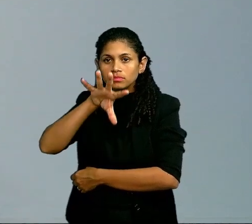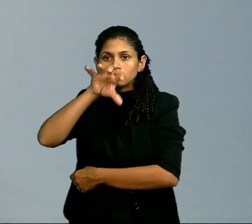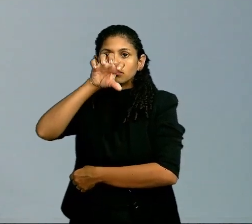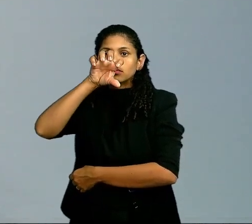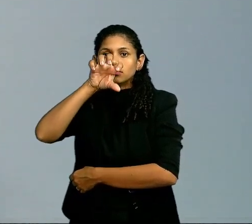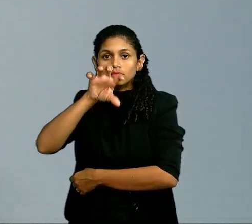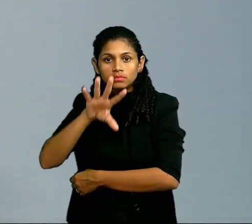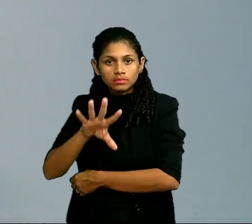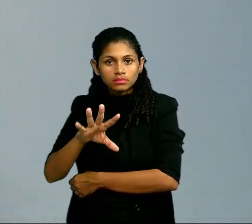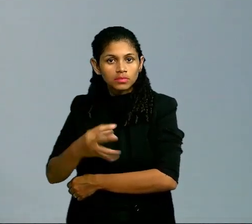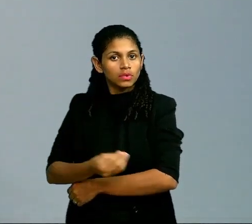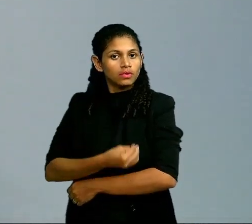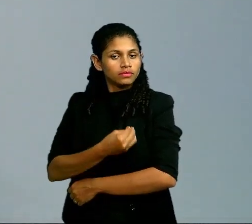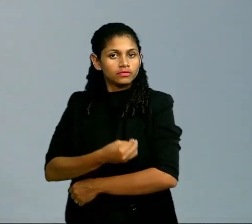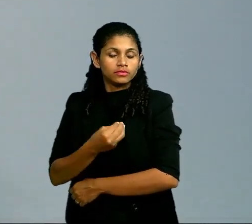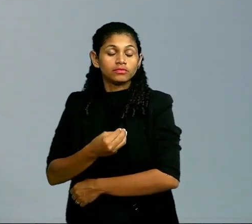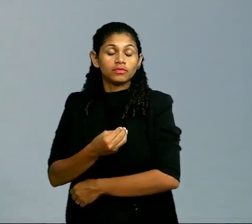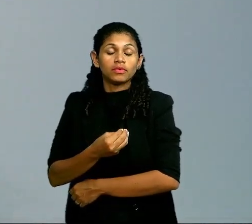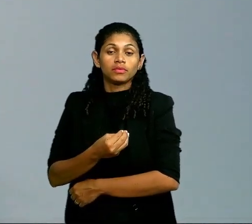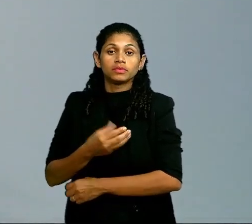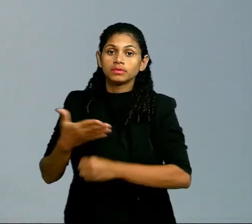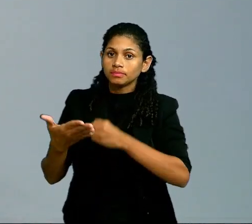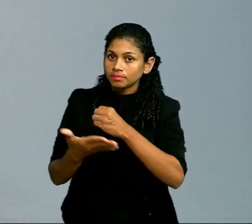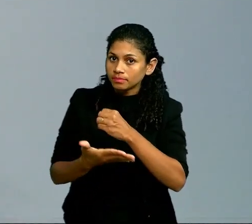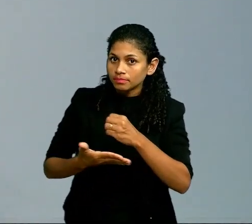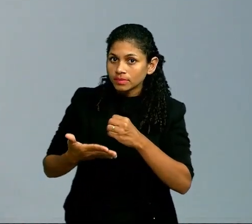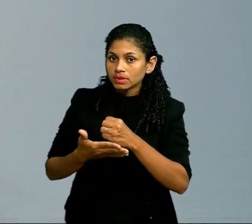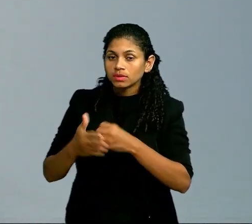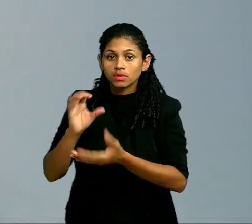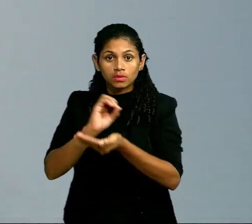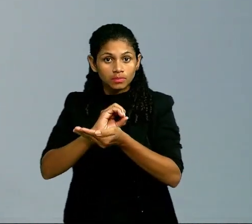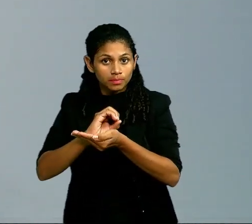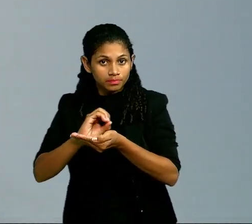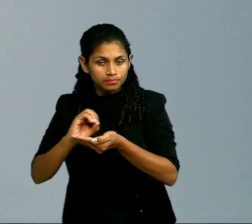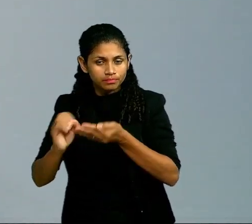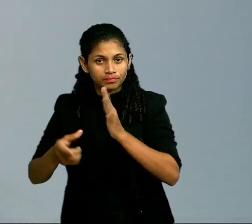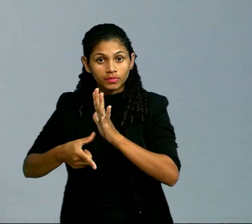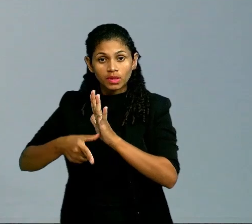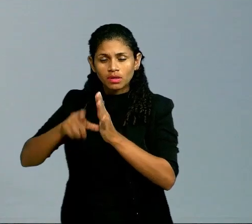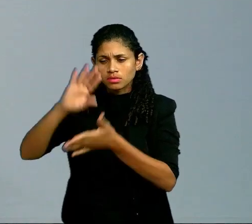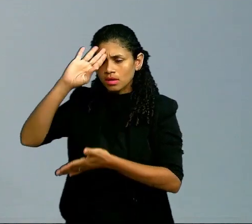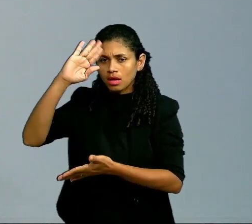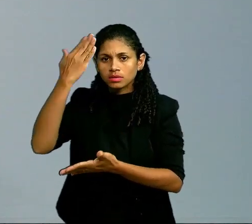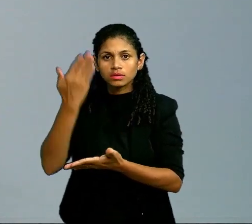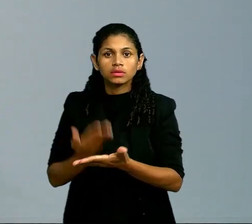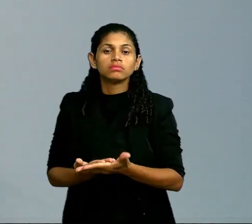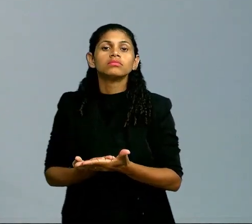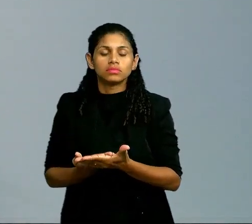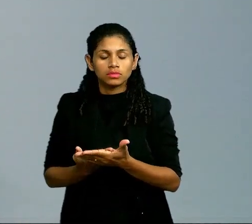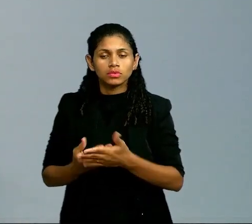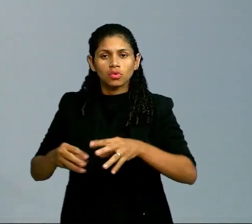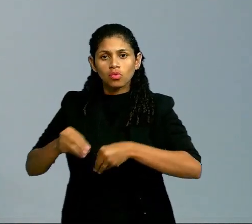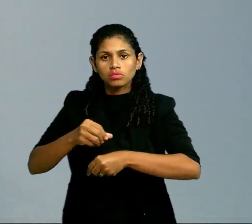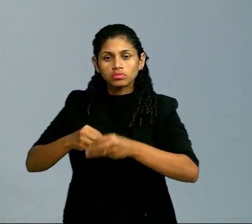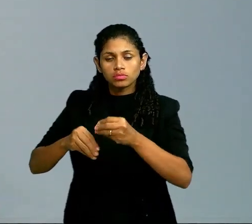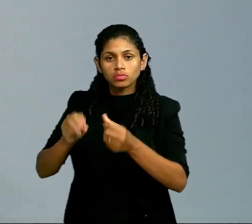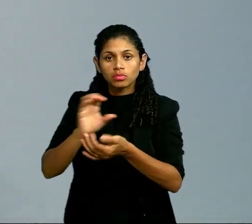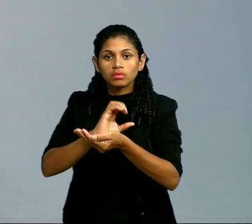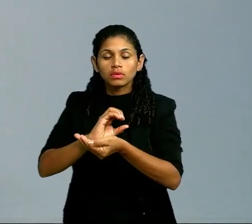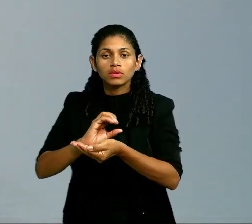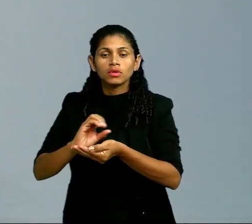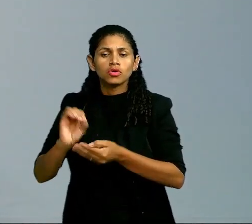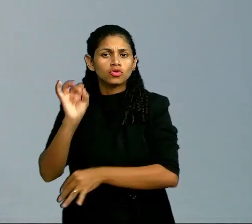considerado orgânico. Anteriormente, antes da teoria da força vital, acreditava-se que um composto orgânico ele só era